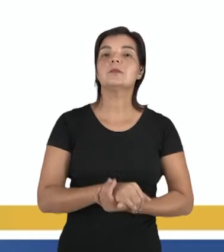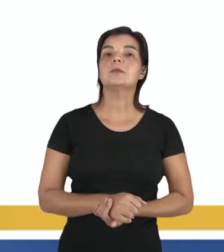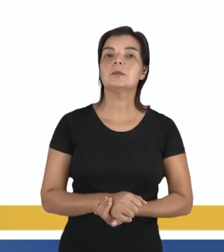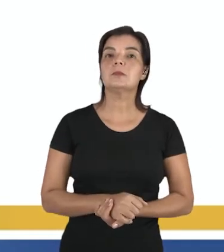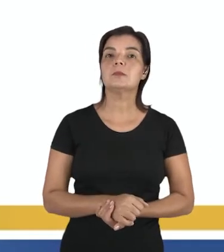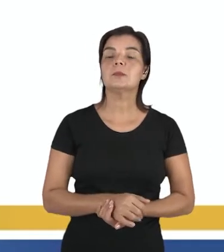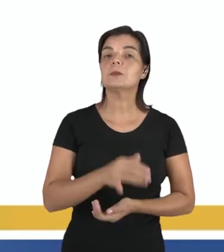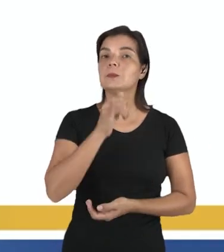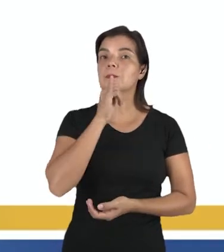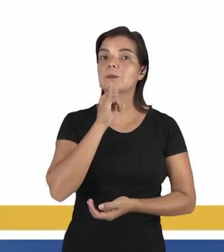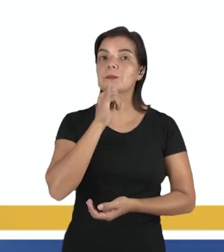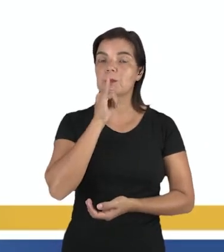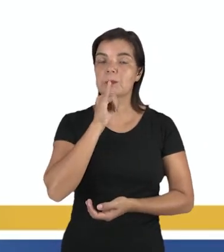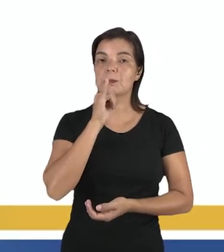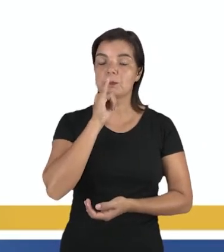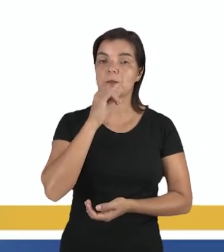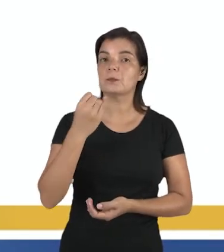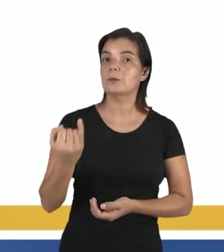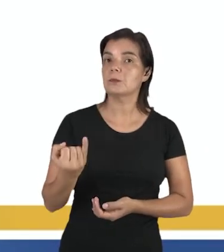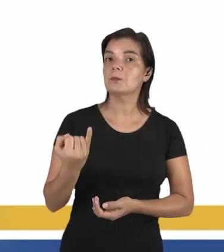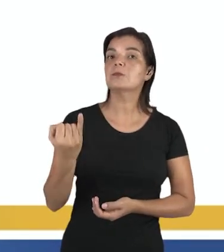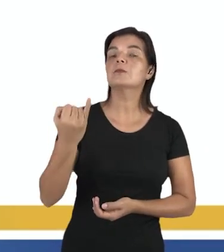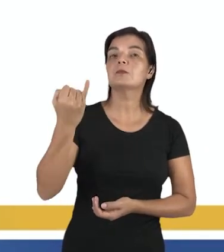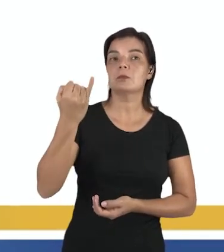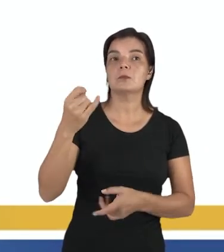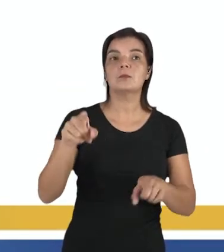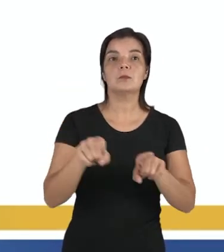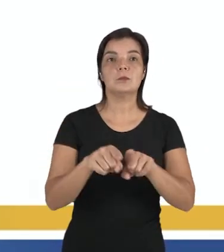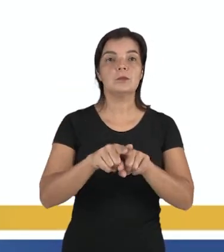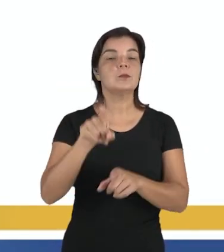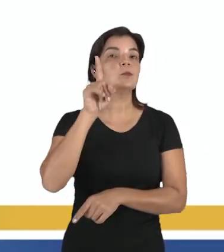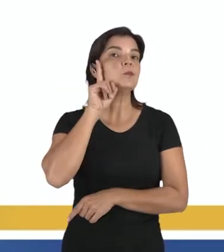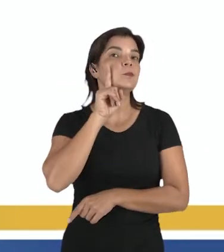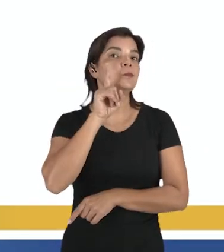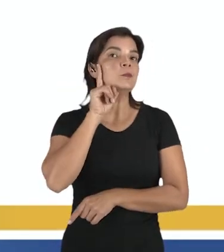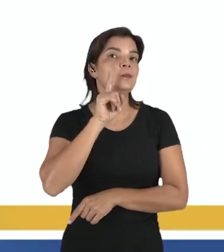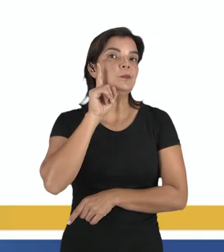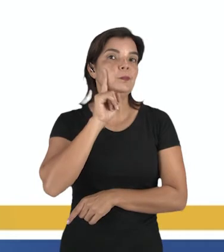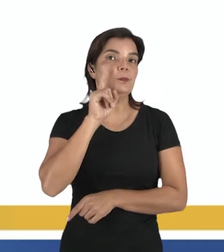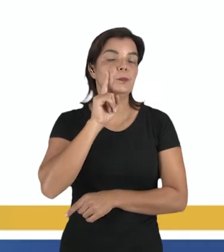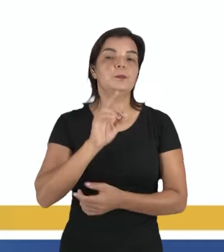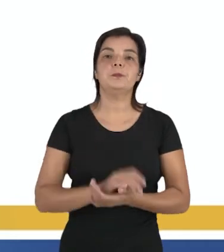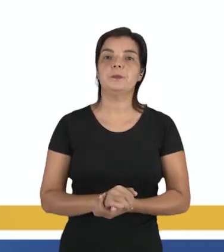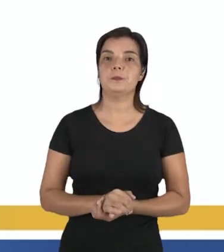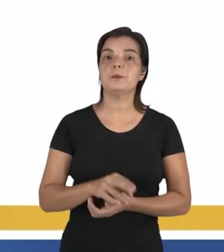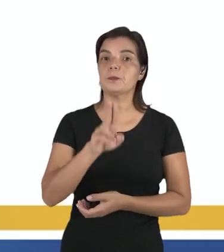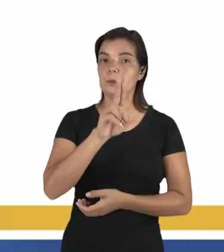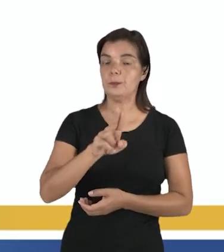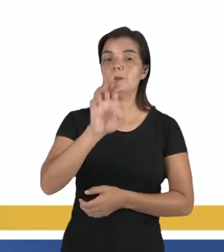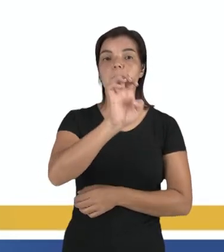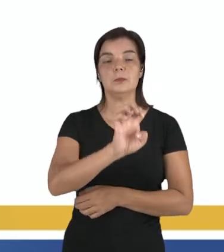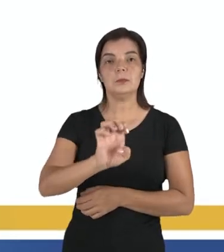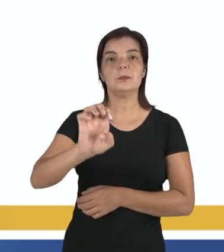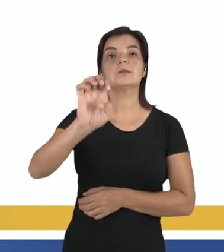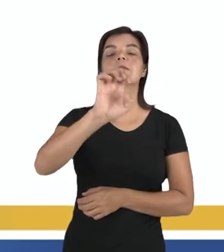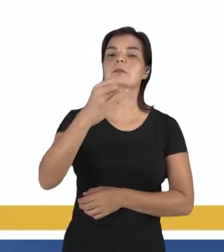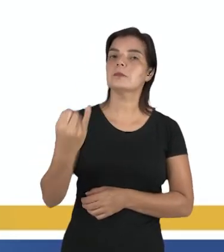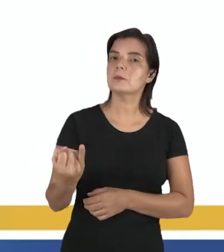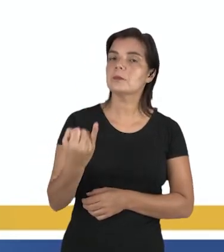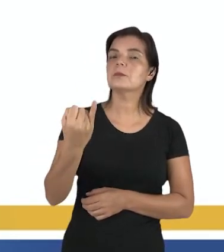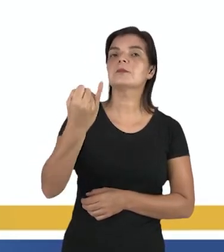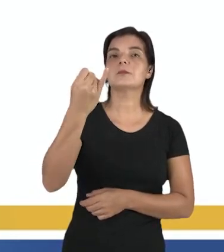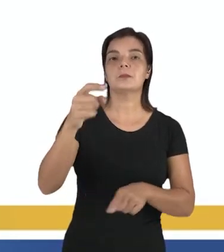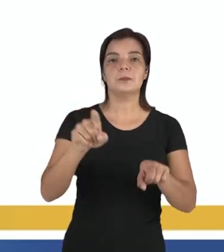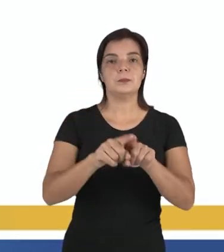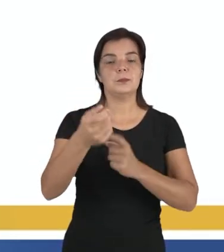né, exemplos de centro de poder da atualidade, a gente vai citar os Estados Unidos, União Europeia, que é o bloco econômico aí da Europa, muito importante